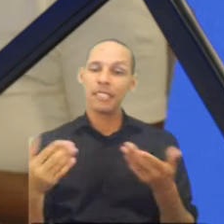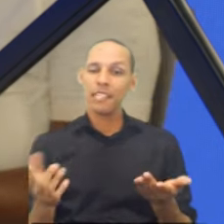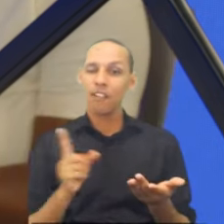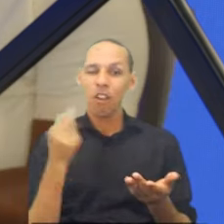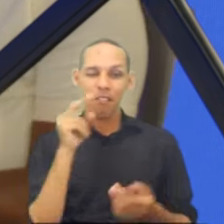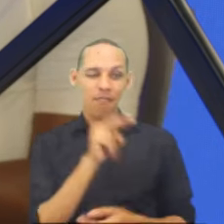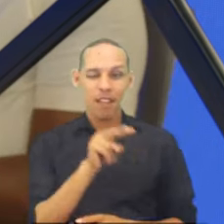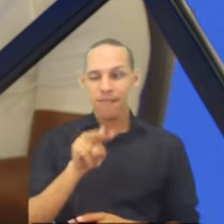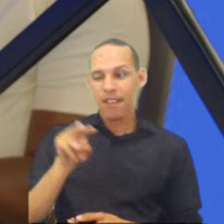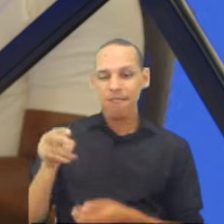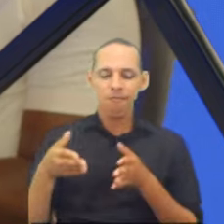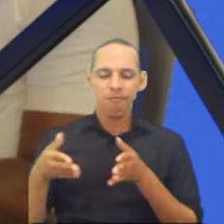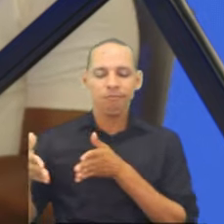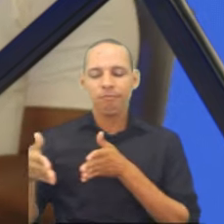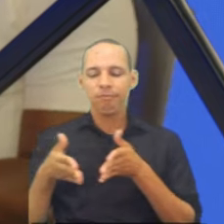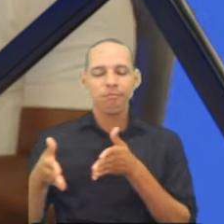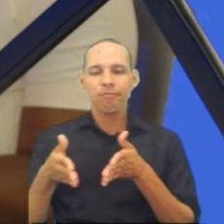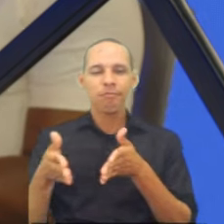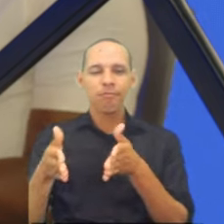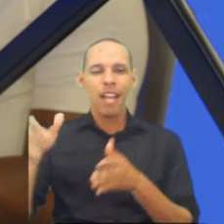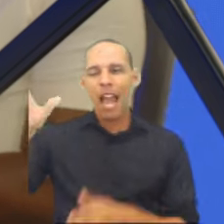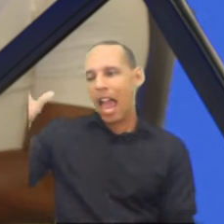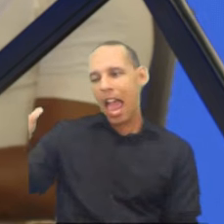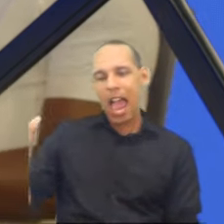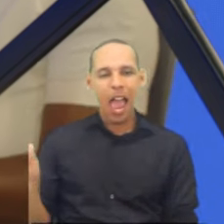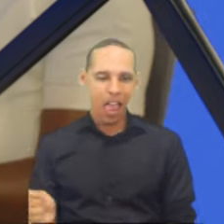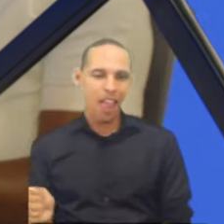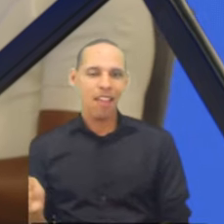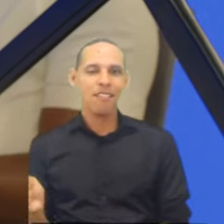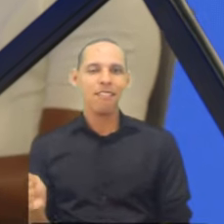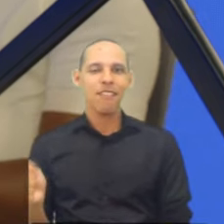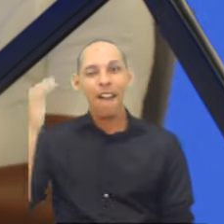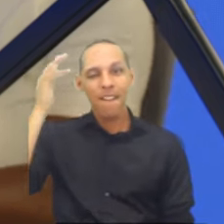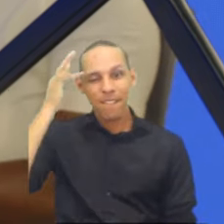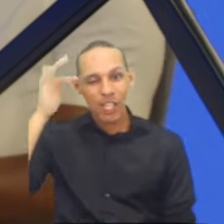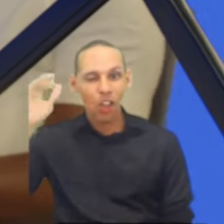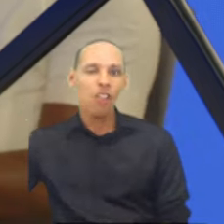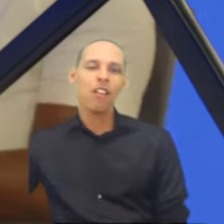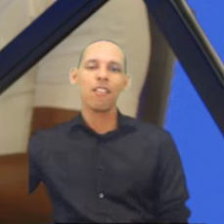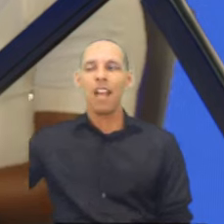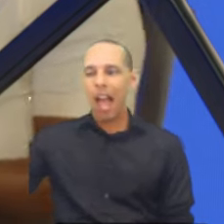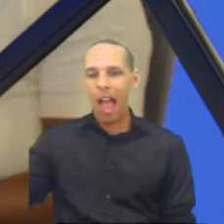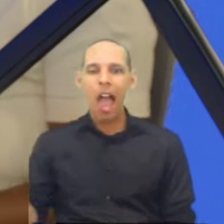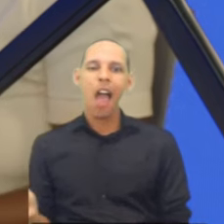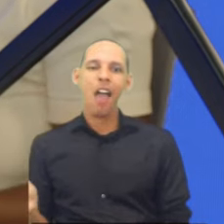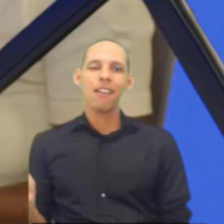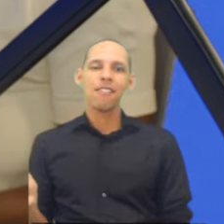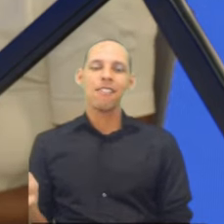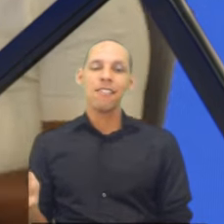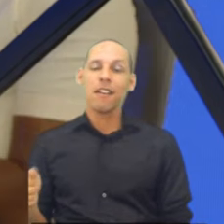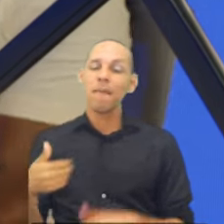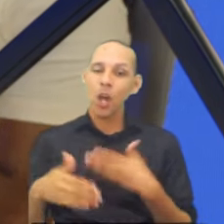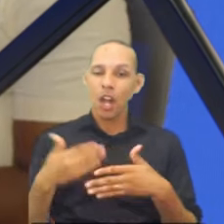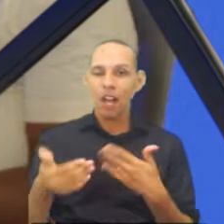então quando a gente olha a nossa trajetória e trazendo história de África e trazendo filosofia Africana e o que foi